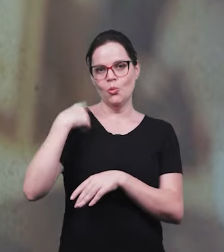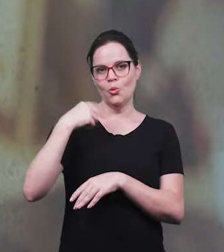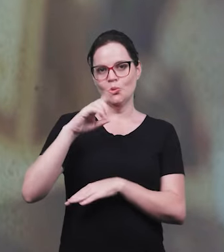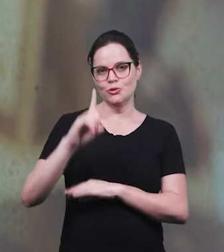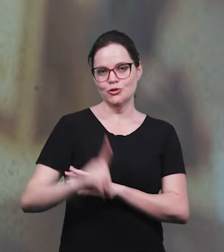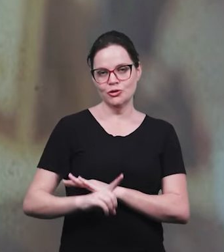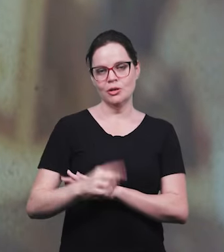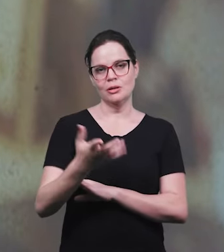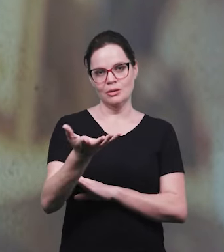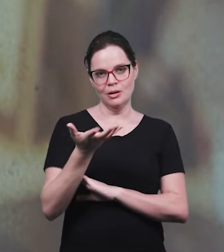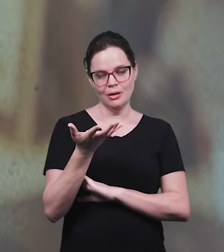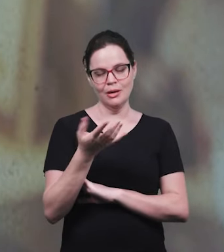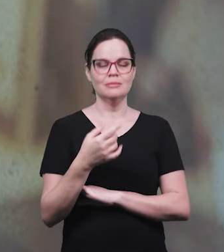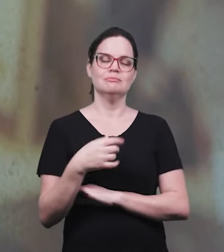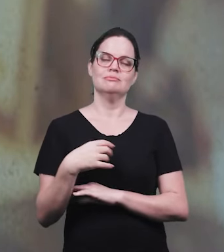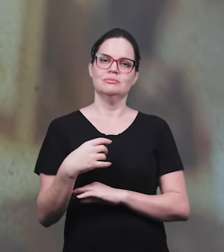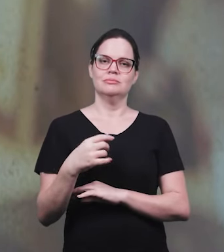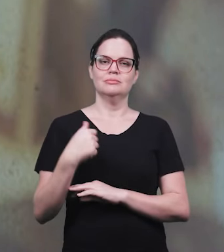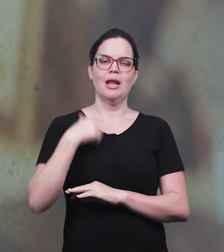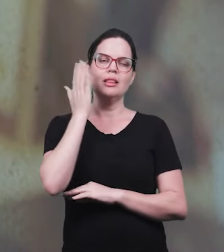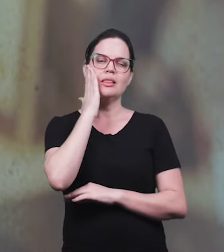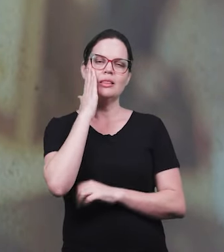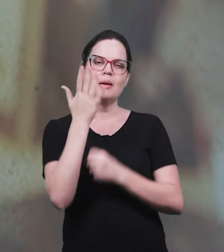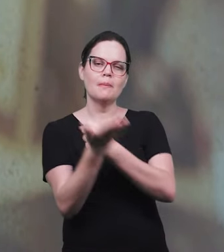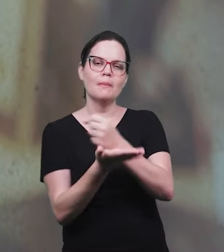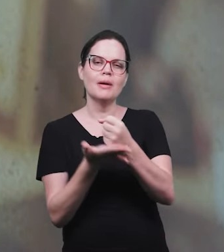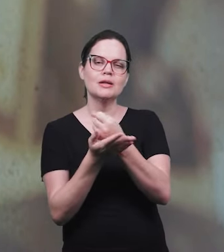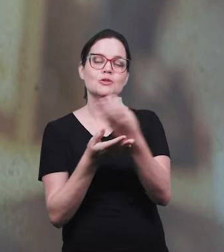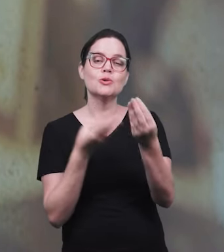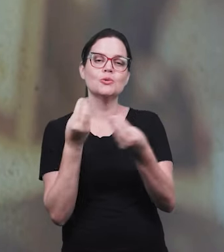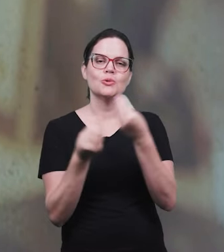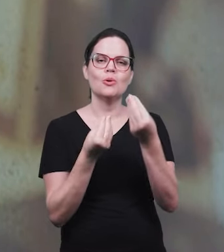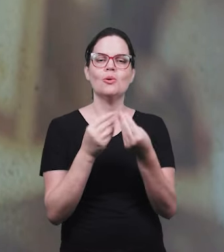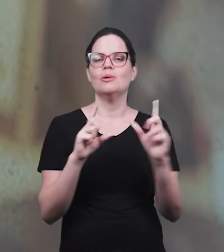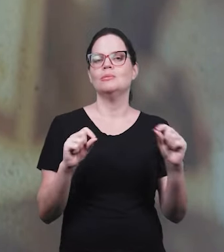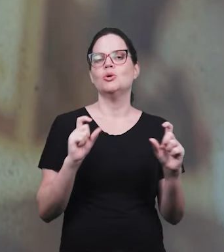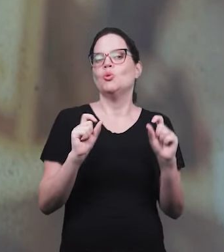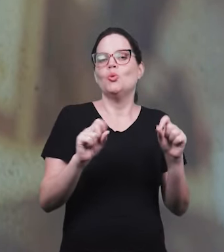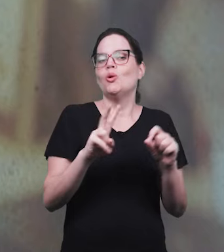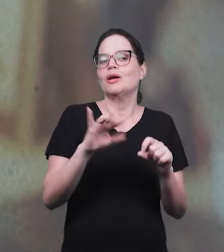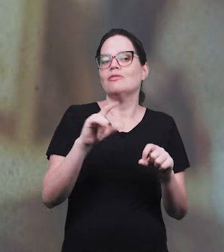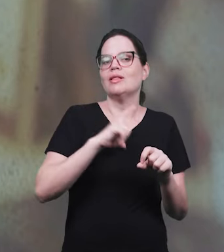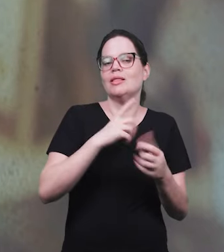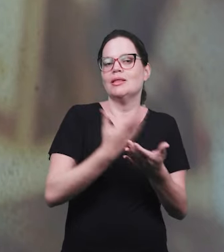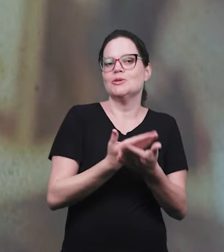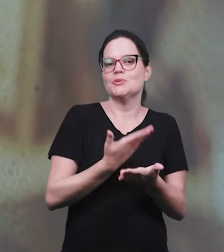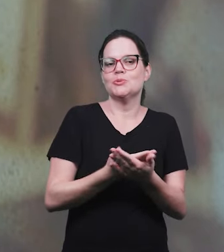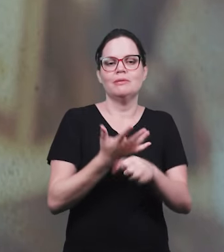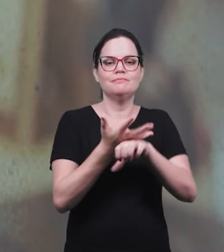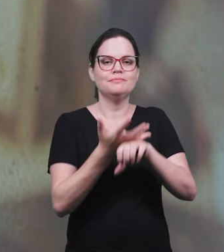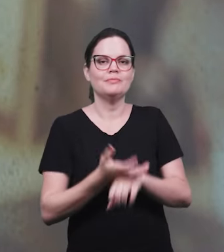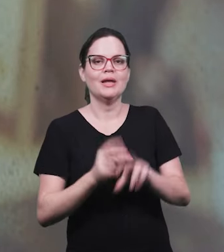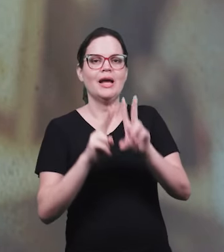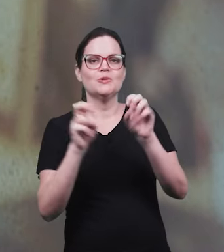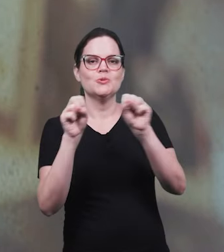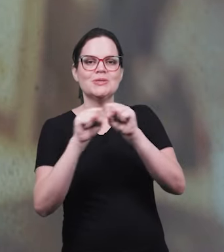ser advogado, já ter uma noção, né, do que vai encontrar, de quais são as expectativas, do